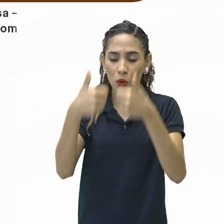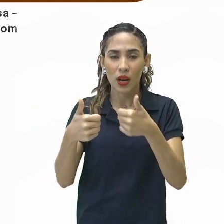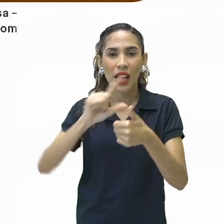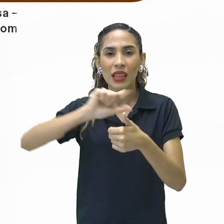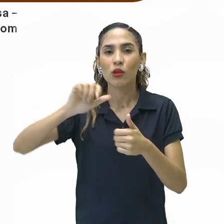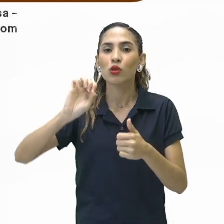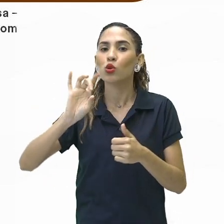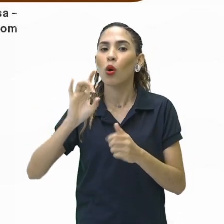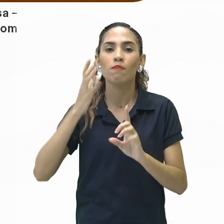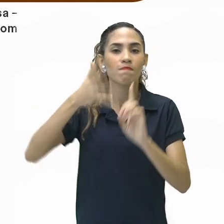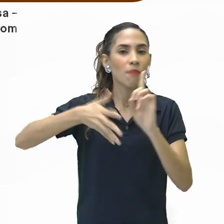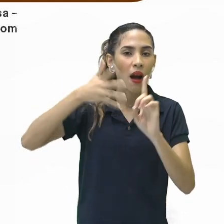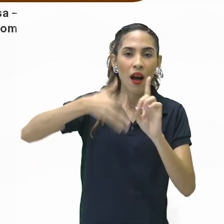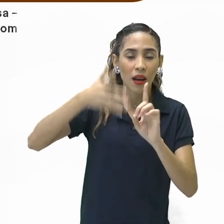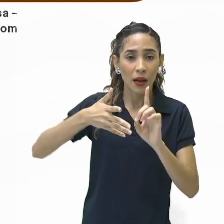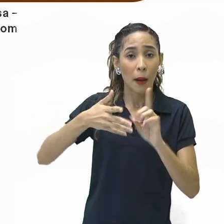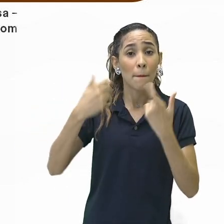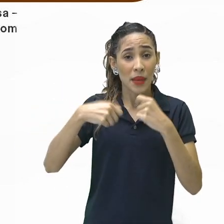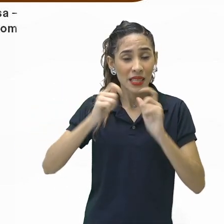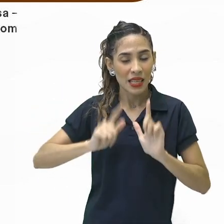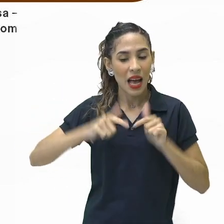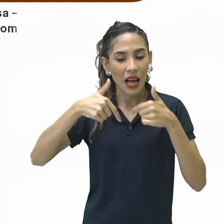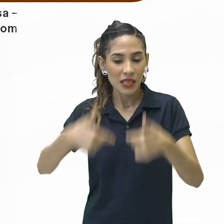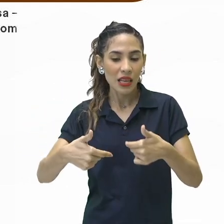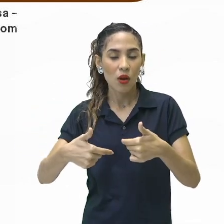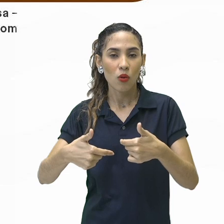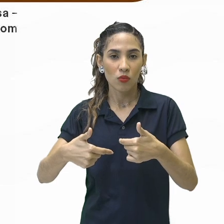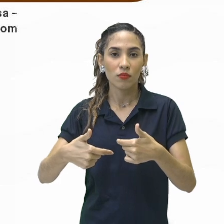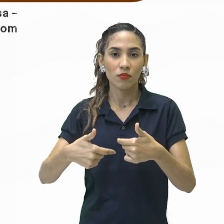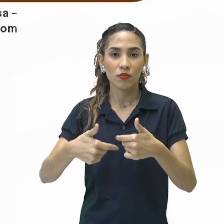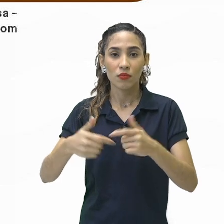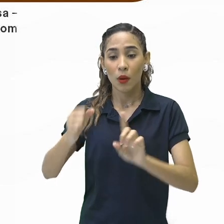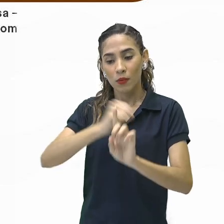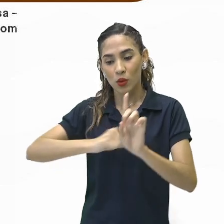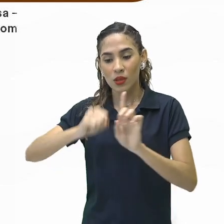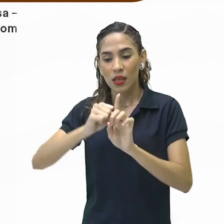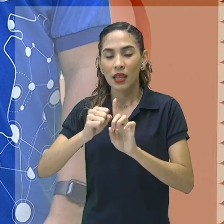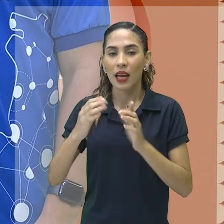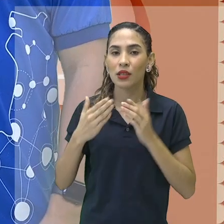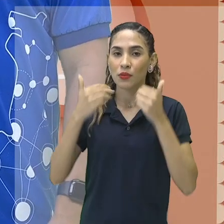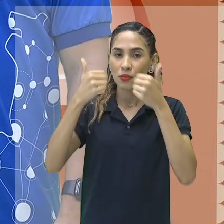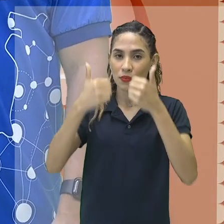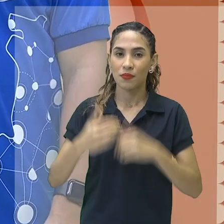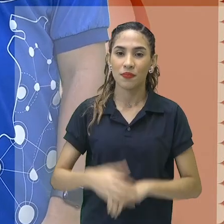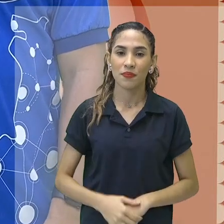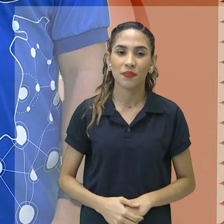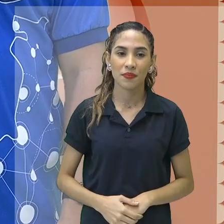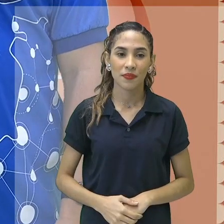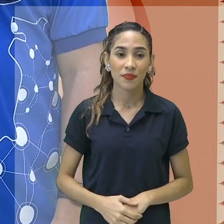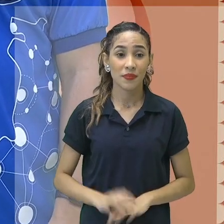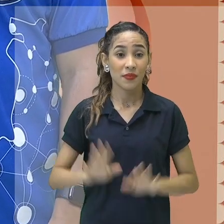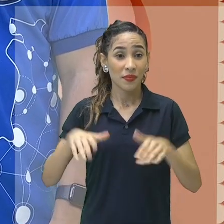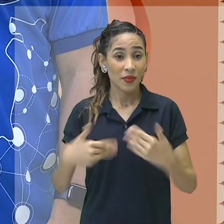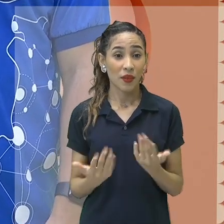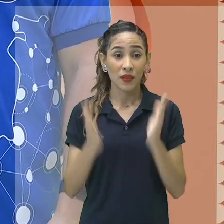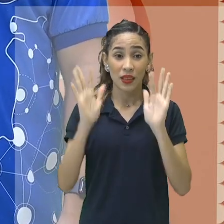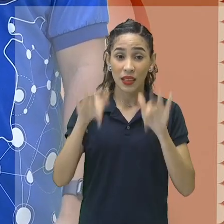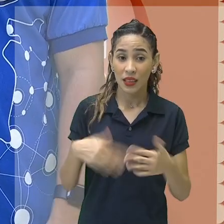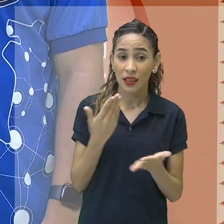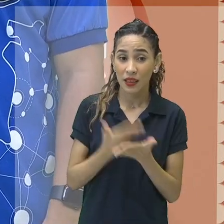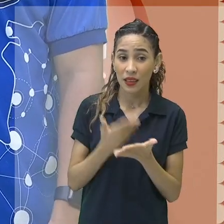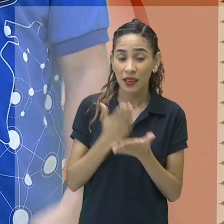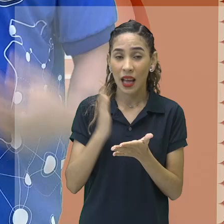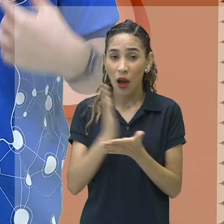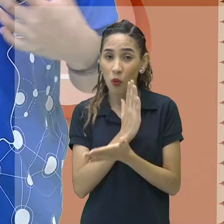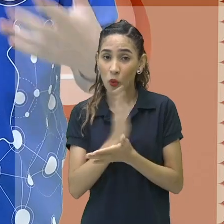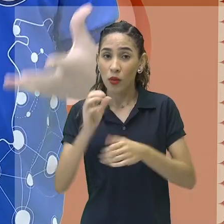tomar atitudes que vão melhorar a qualidade de vida da população. Pessoal, vamos encerrar a aula de hoje com algumas sugestões